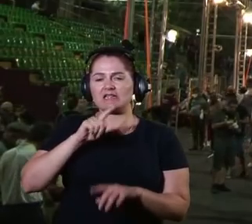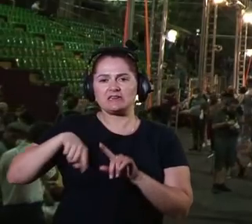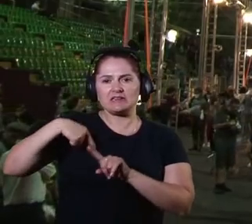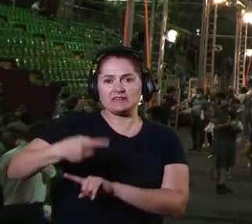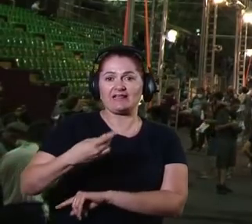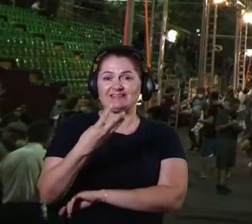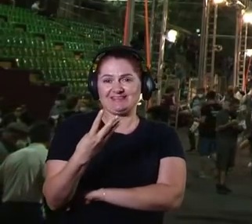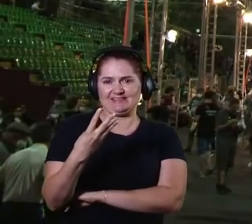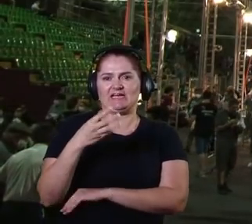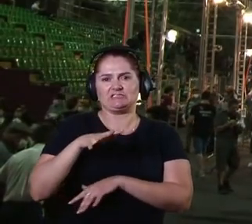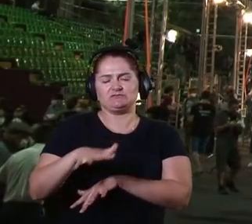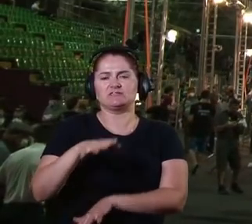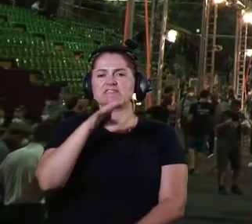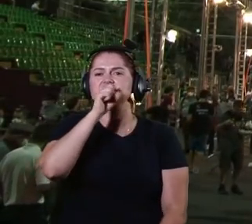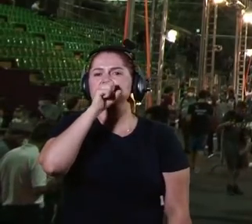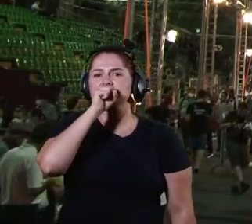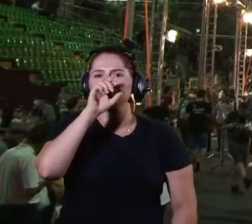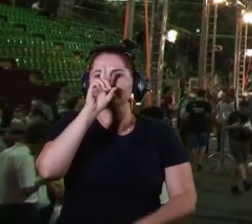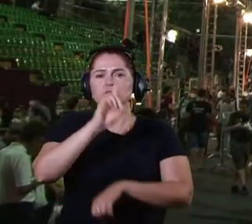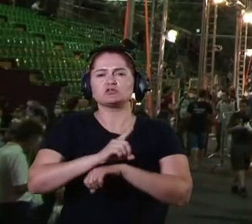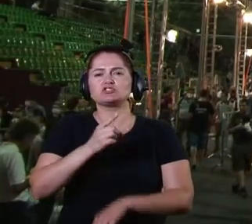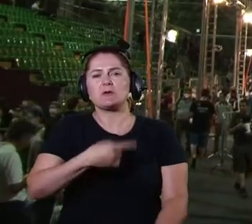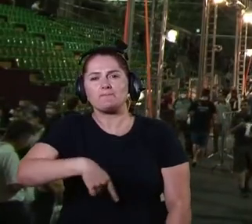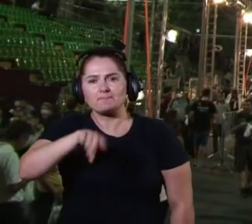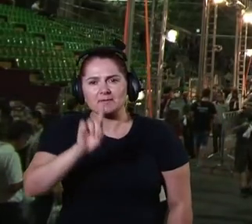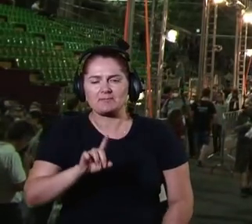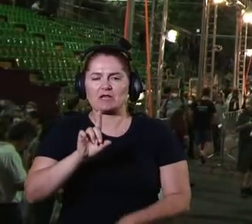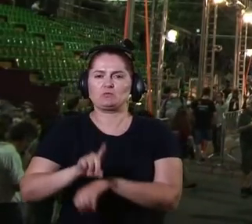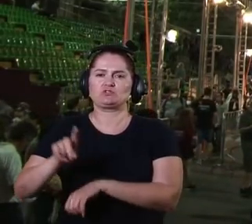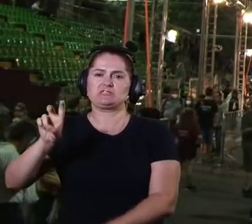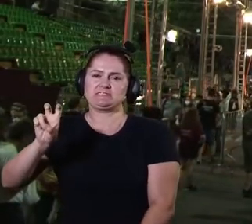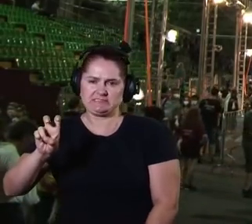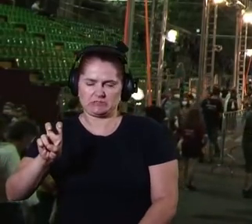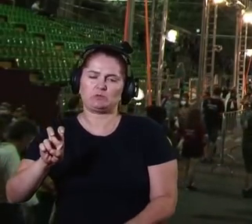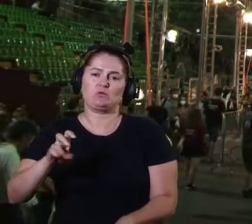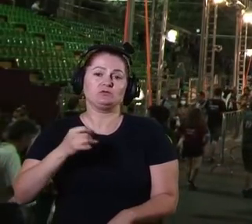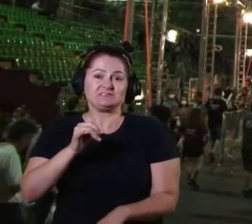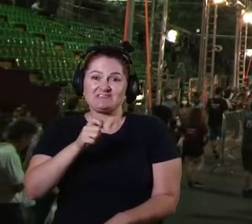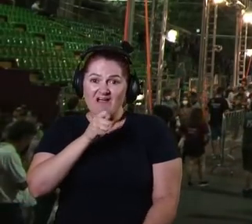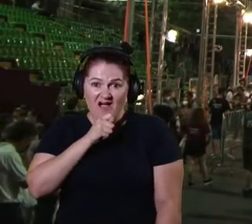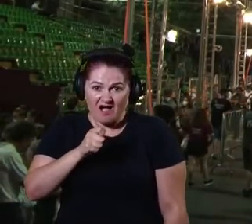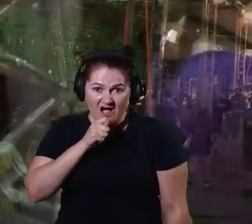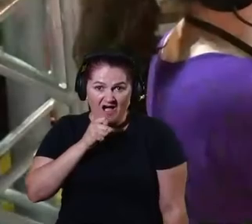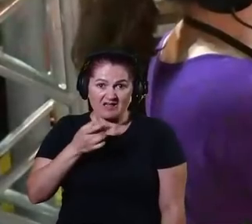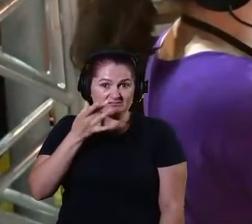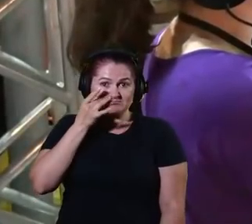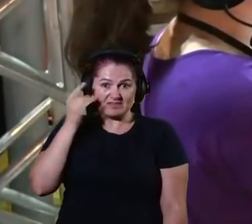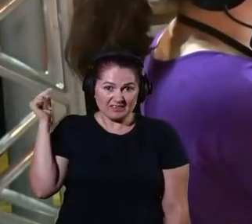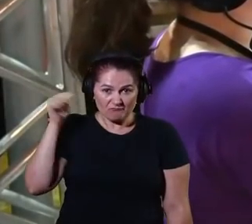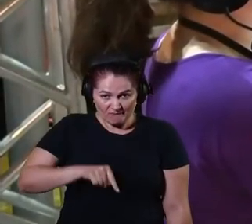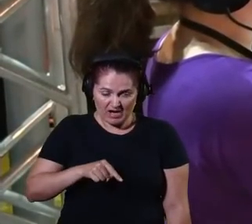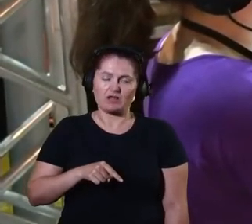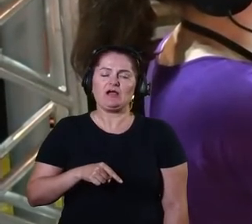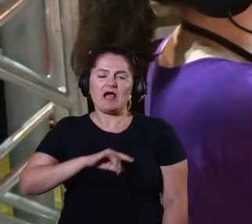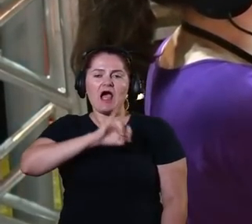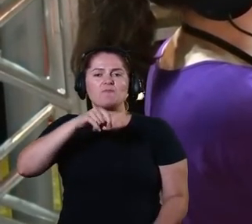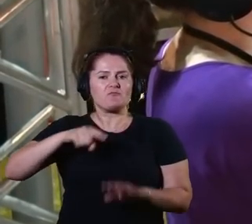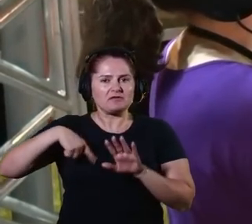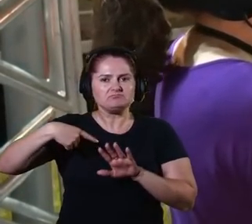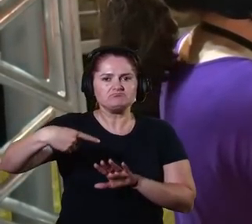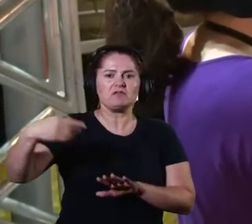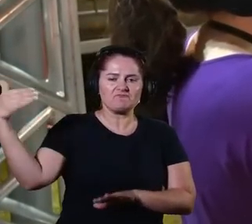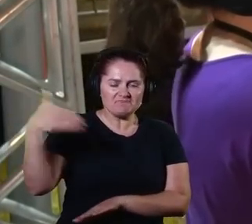desfiles. Sábado, depois dia 1º e dia 5. Quem não assistiu, venha. Não, olha, não dá para perder esse espetáculo.